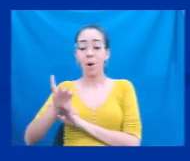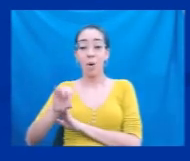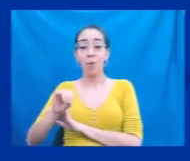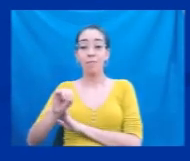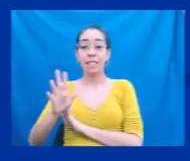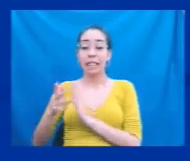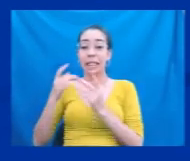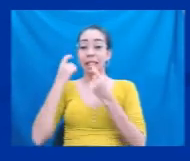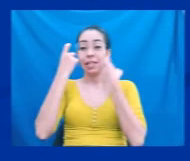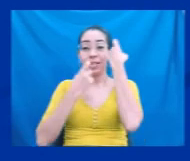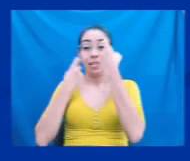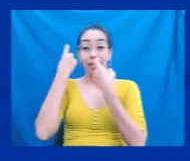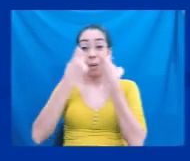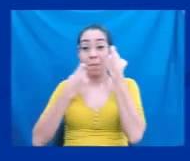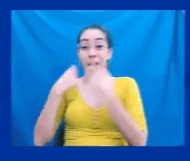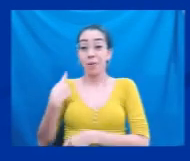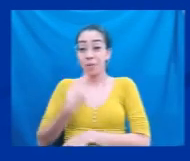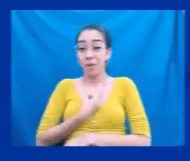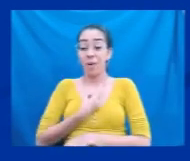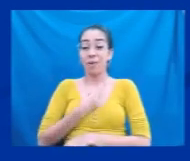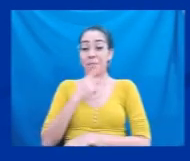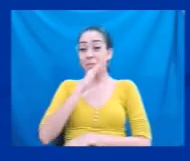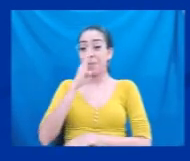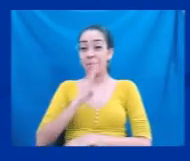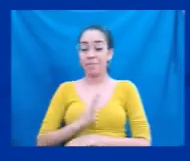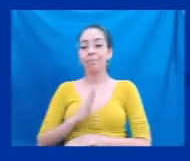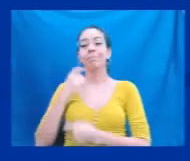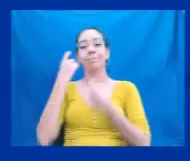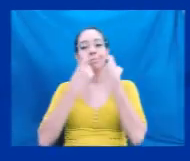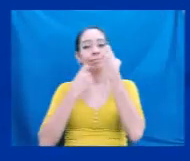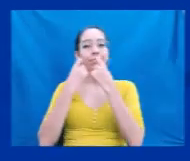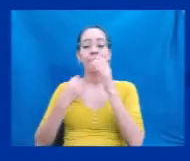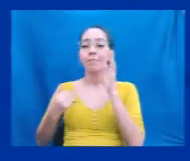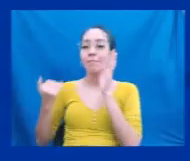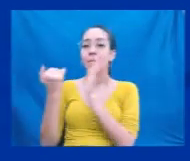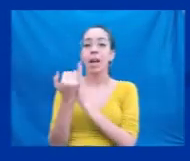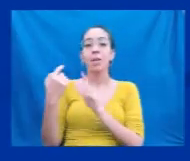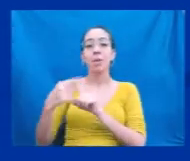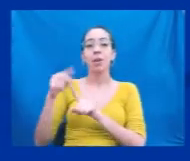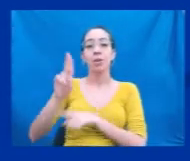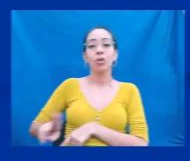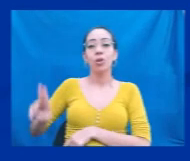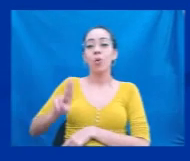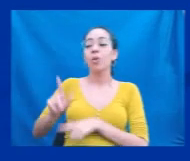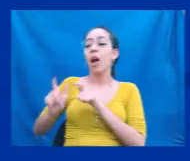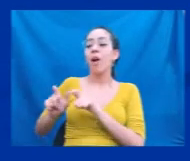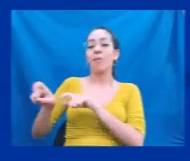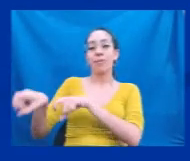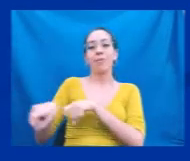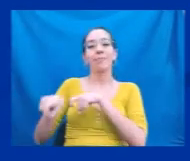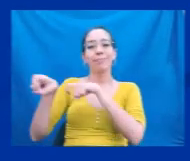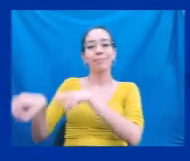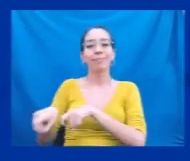celeiro agrícola, somos produtores agrícolas e um usuário, né, intenso desse produto nas lavouras. Só para vocês